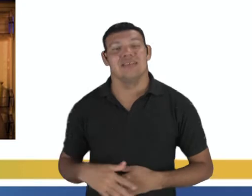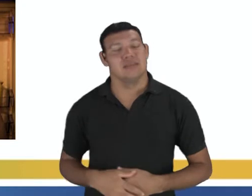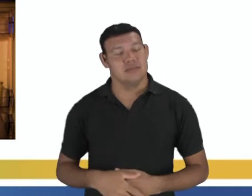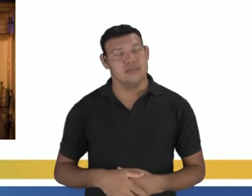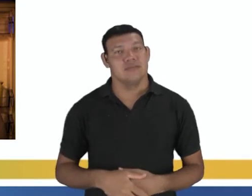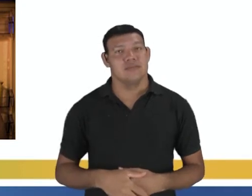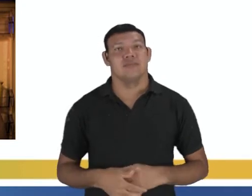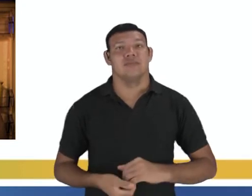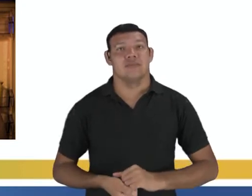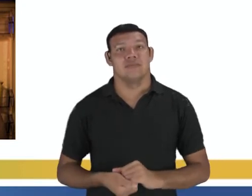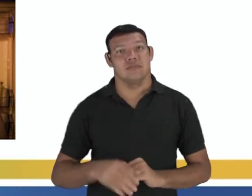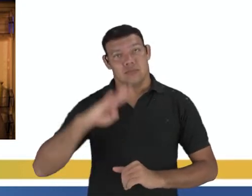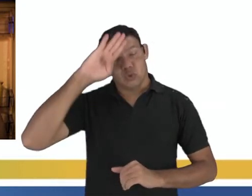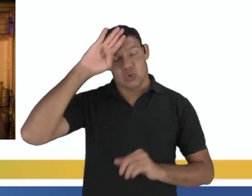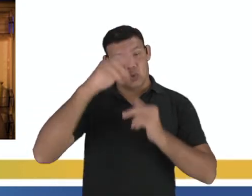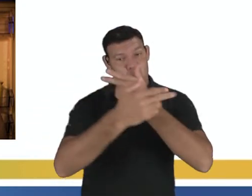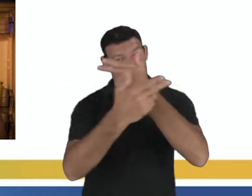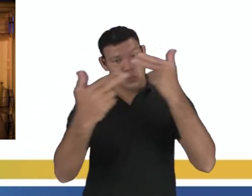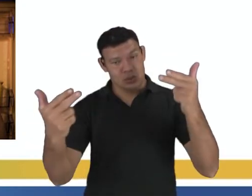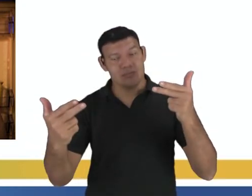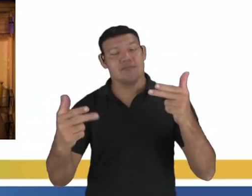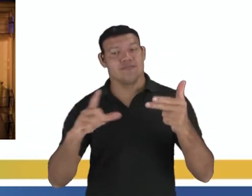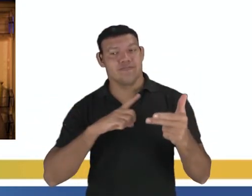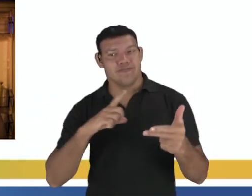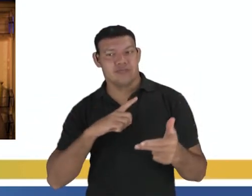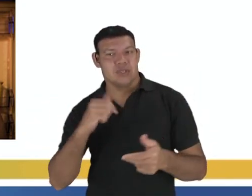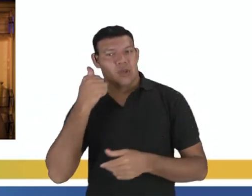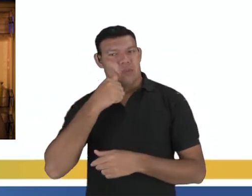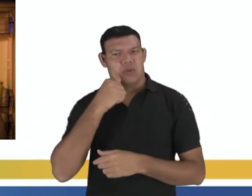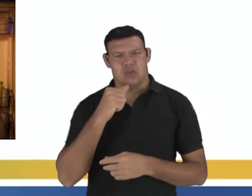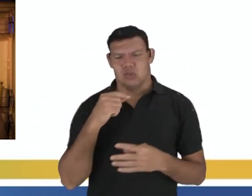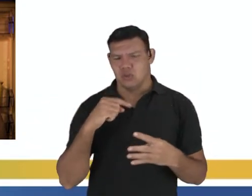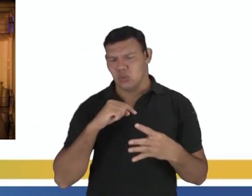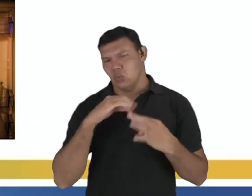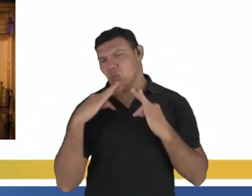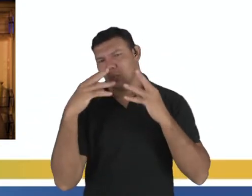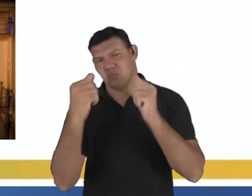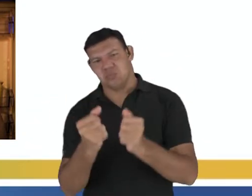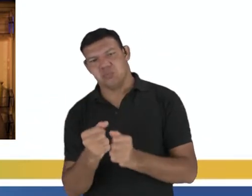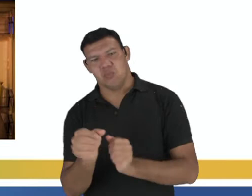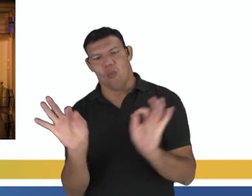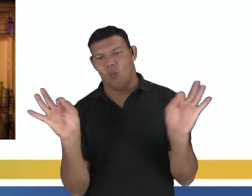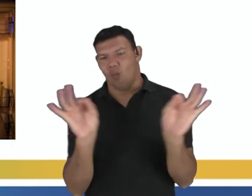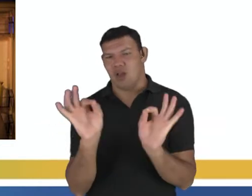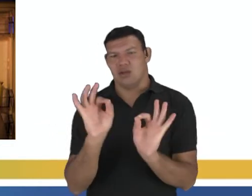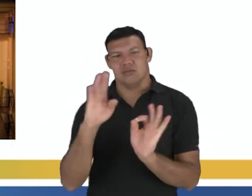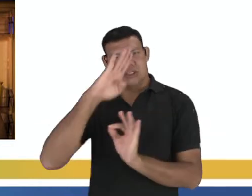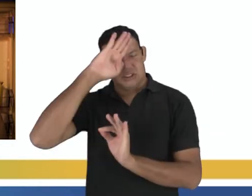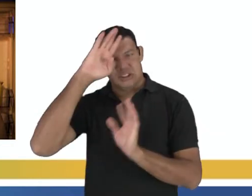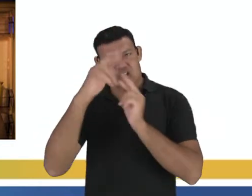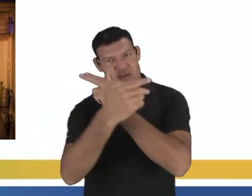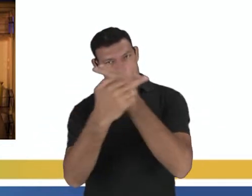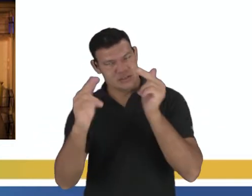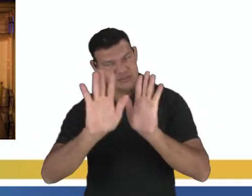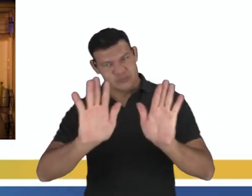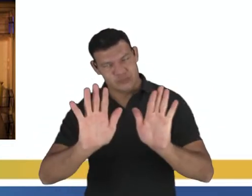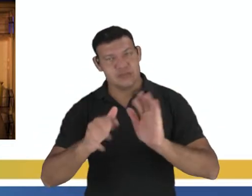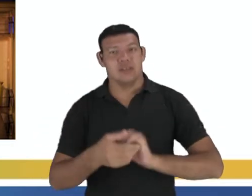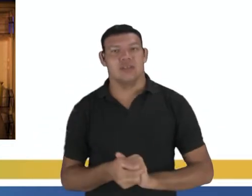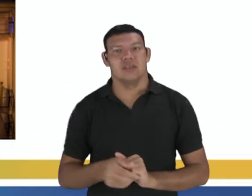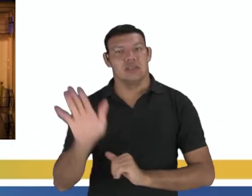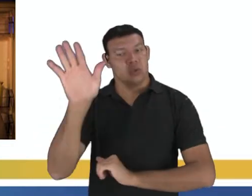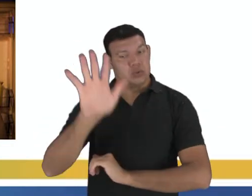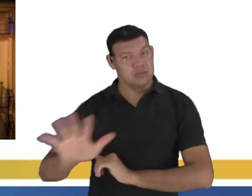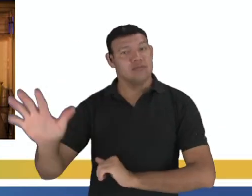é esses sintomas são variáveis então tem mulher que aparece em todos os tem mulher que não aparece nenhum tem mulher que aparece um outro tá